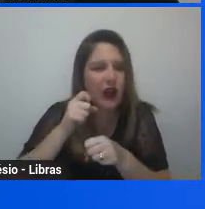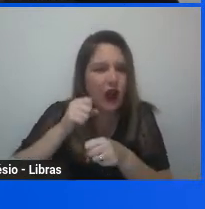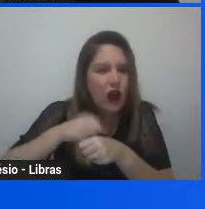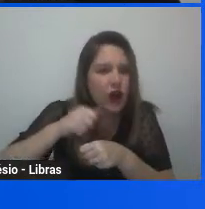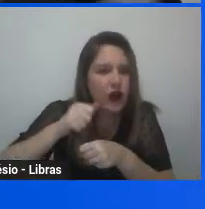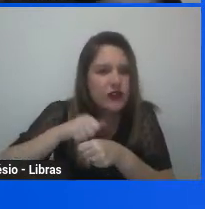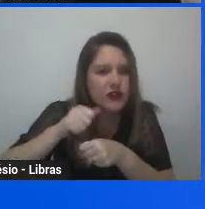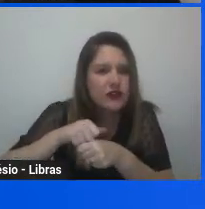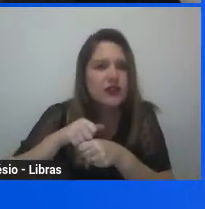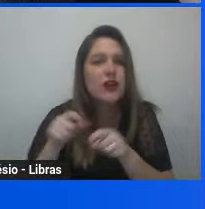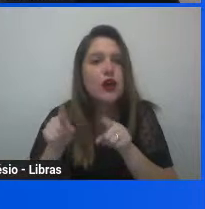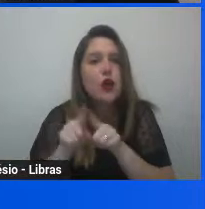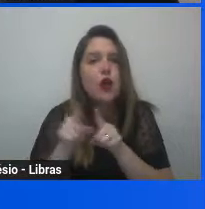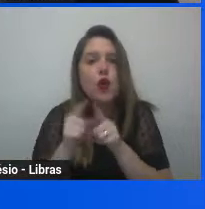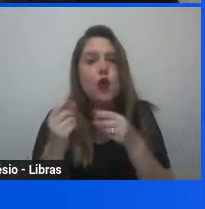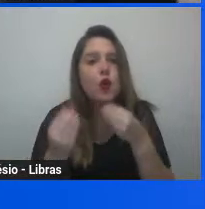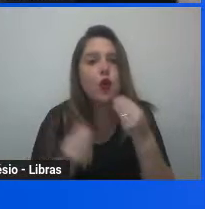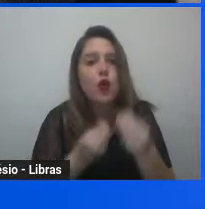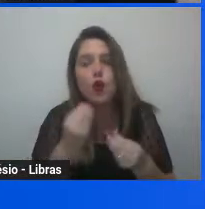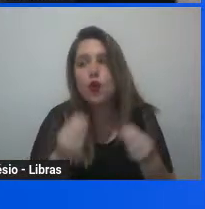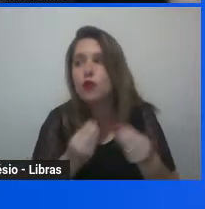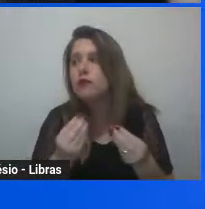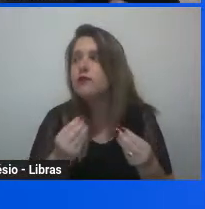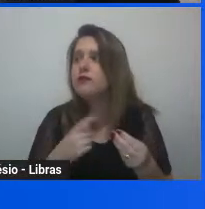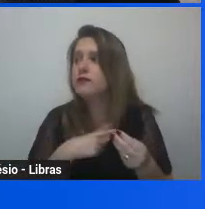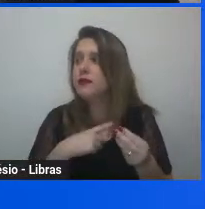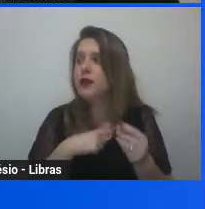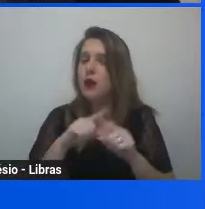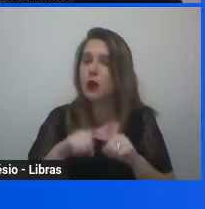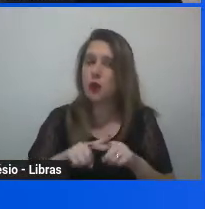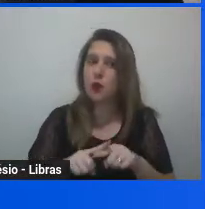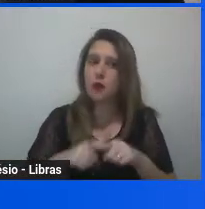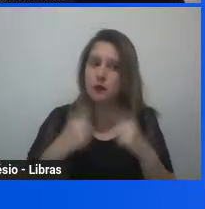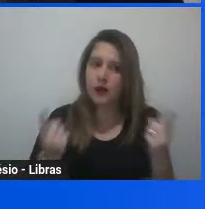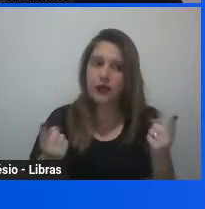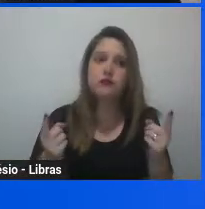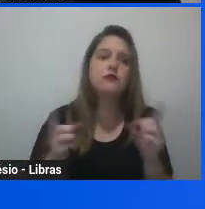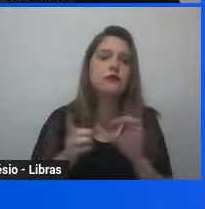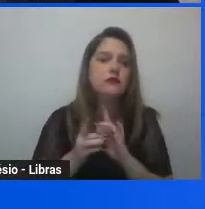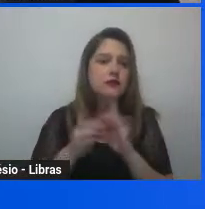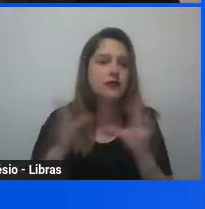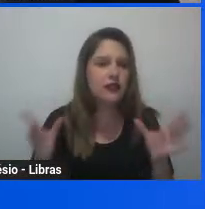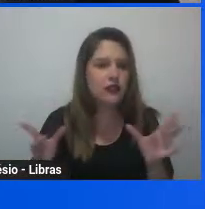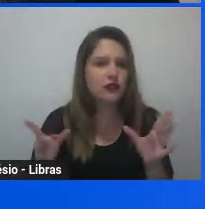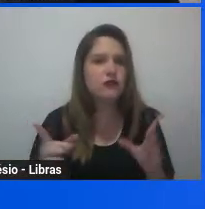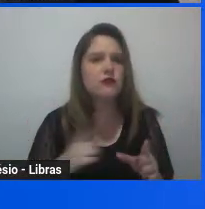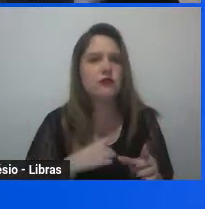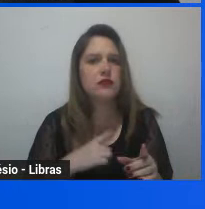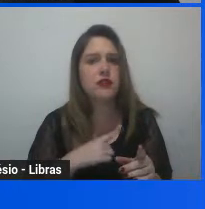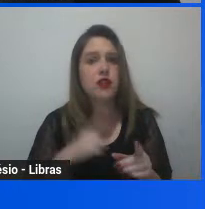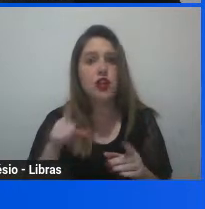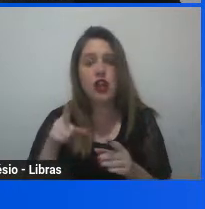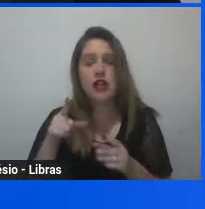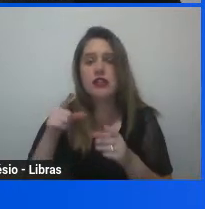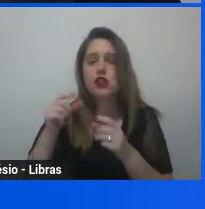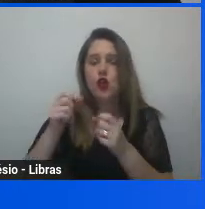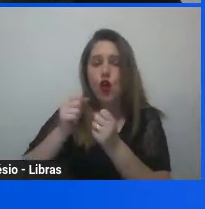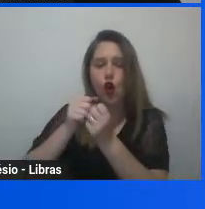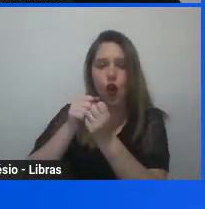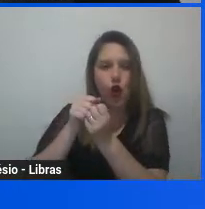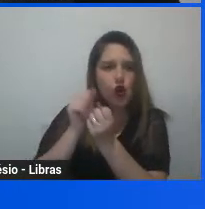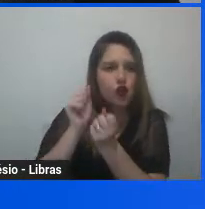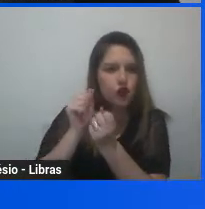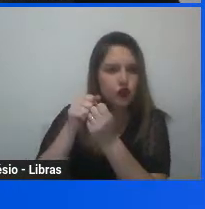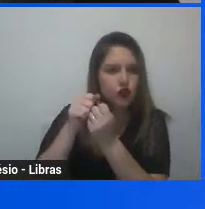chamamos de trincou, né? Mas não deixou de ser uma fratura. Então, neste desenho, no